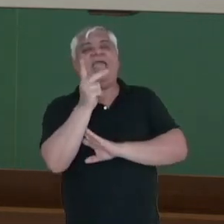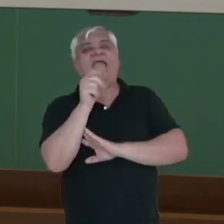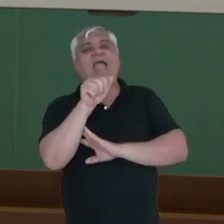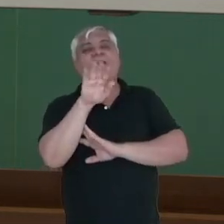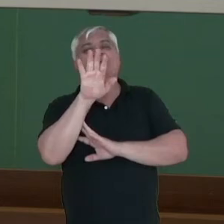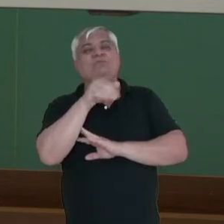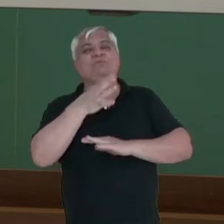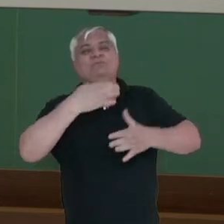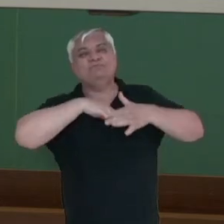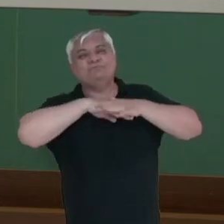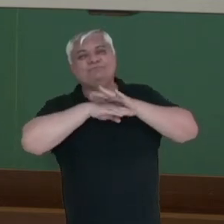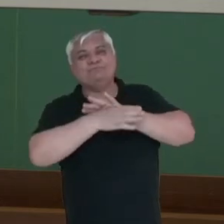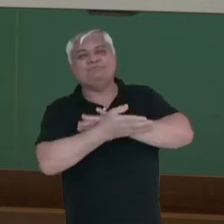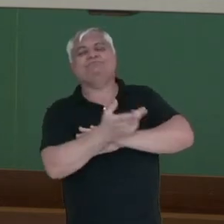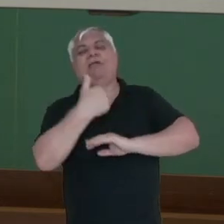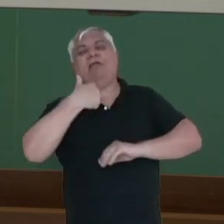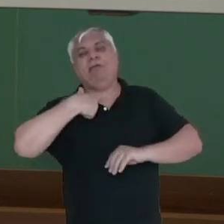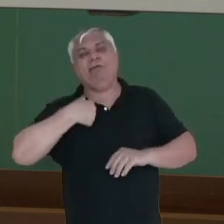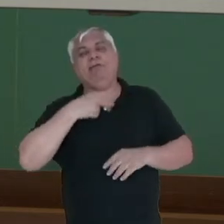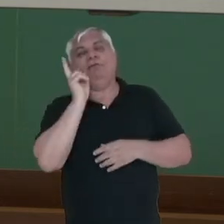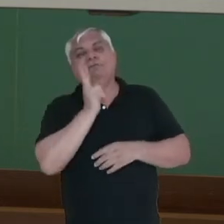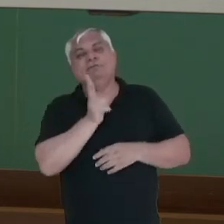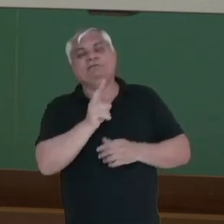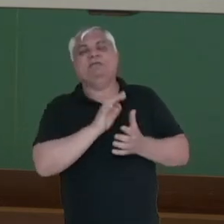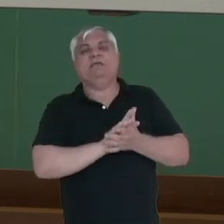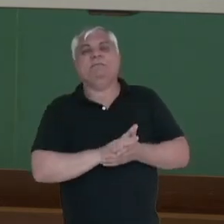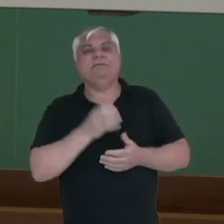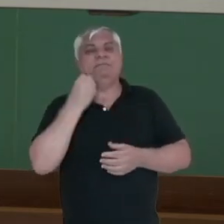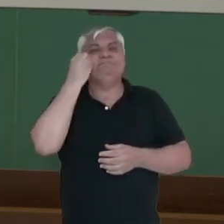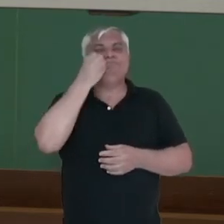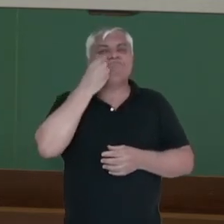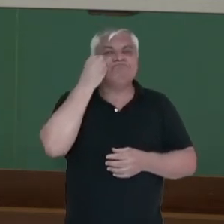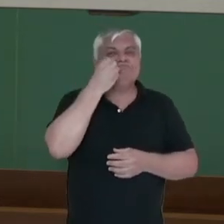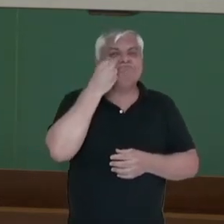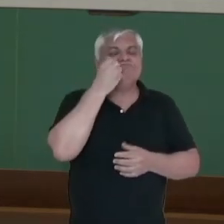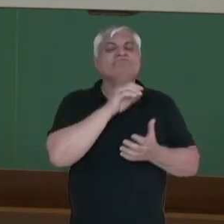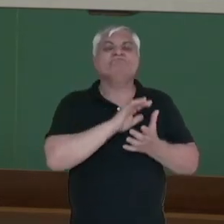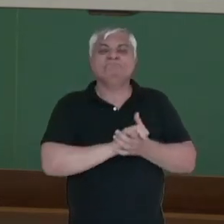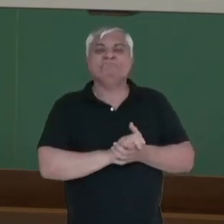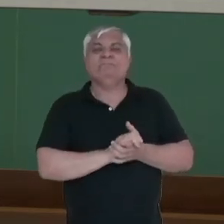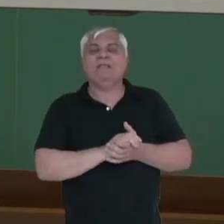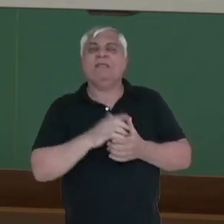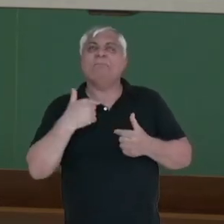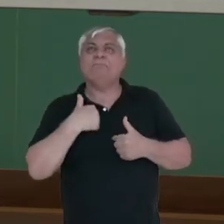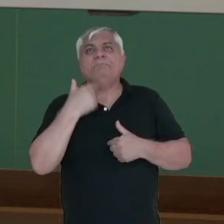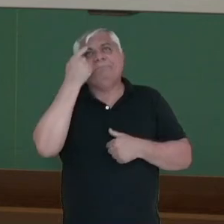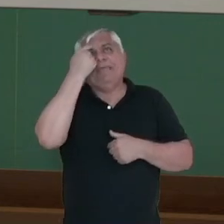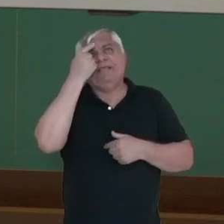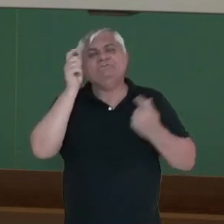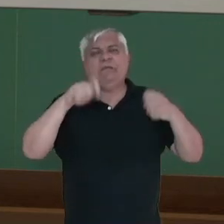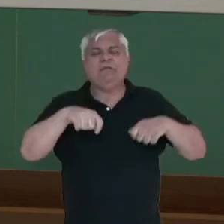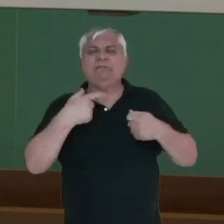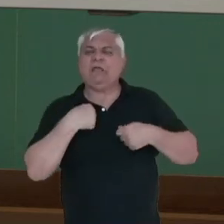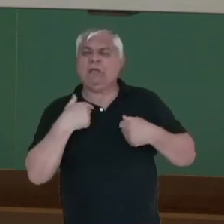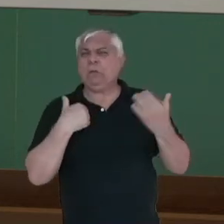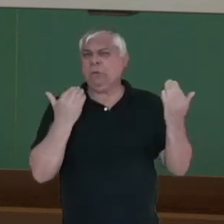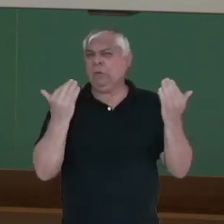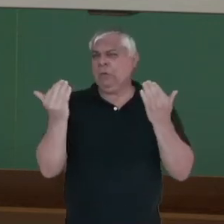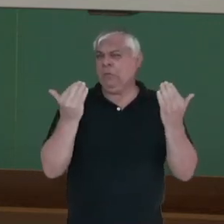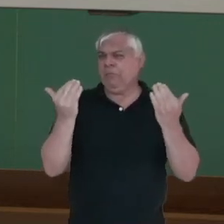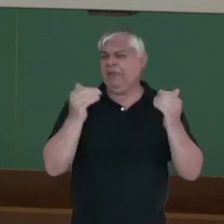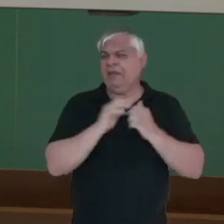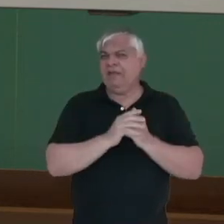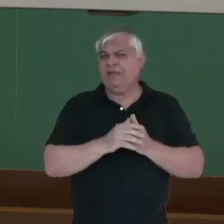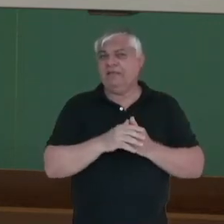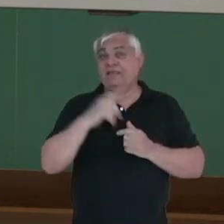do hábito, eu sou levada a estabelecer certos princípios que me fazem associar ideias.